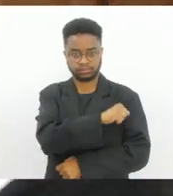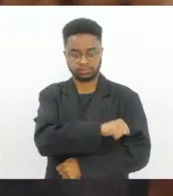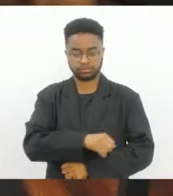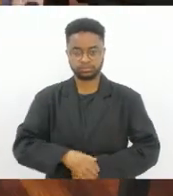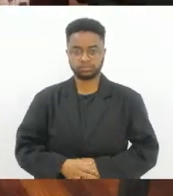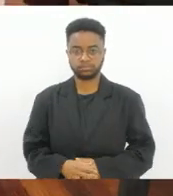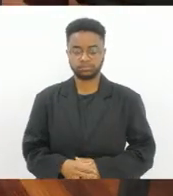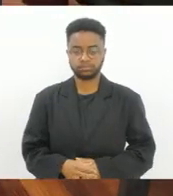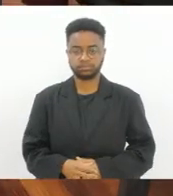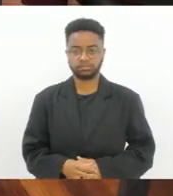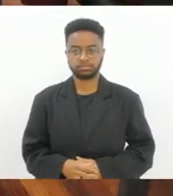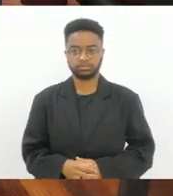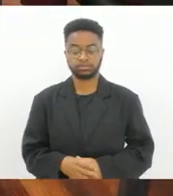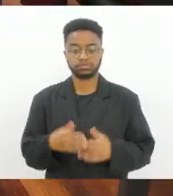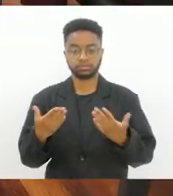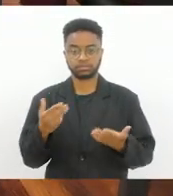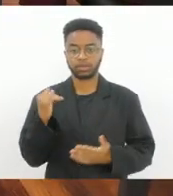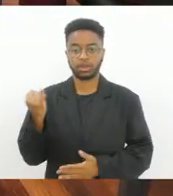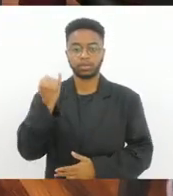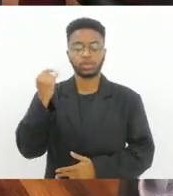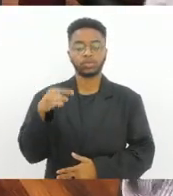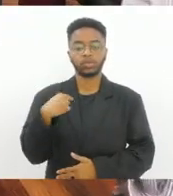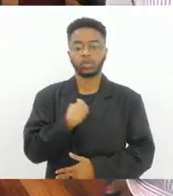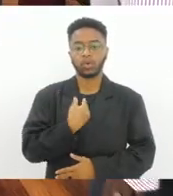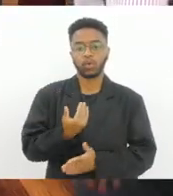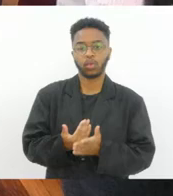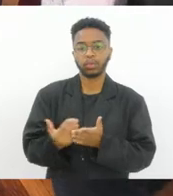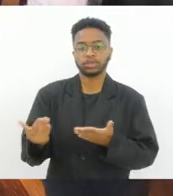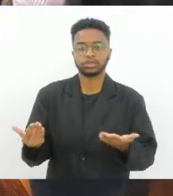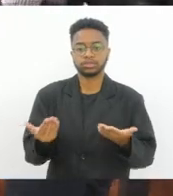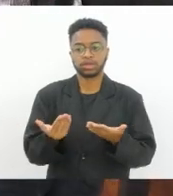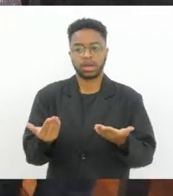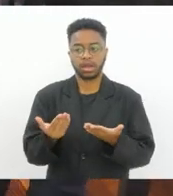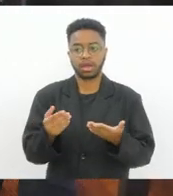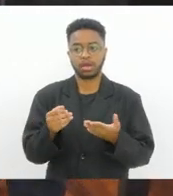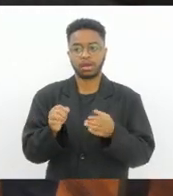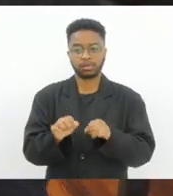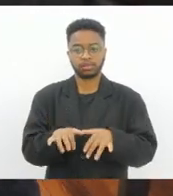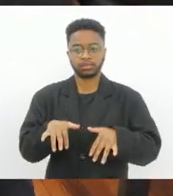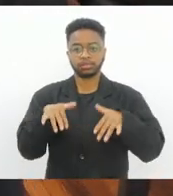É importante iniciarmos essa audiência pública